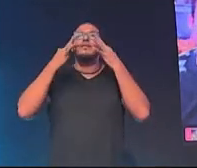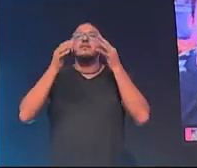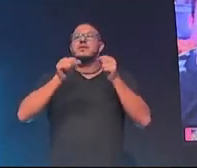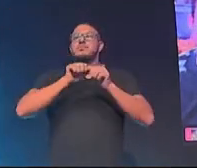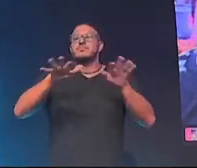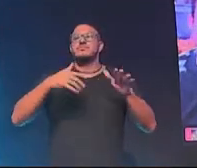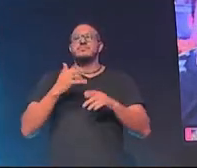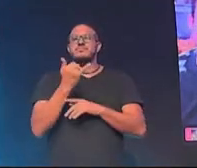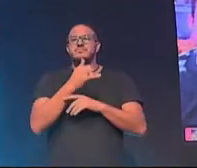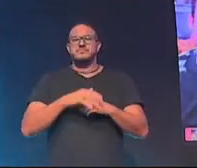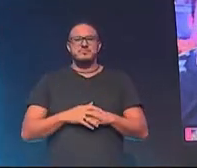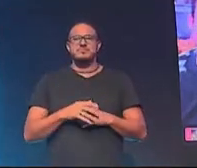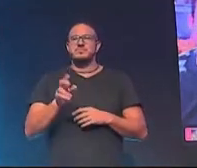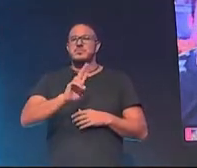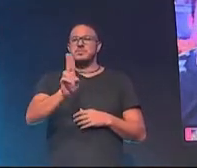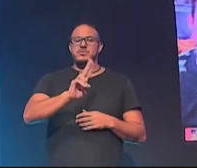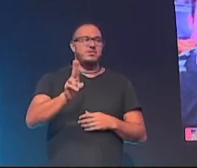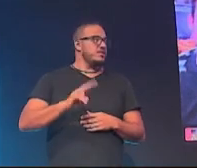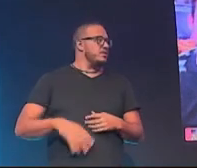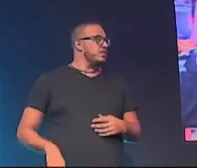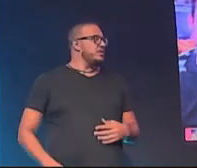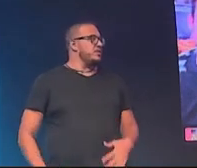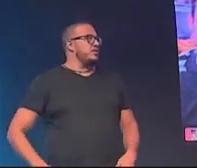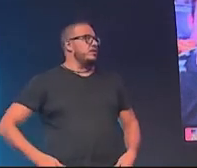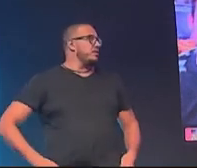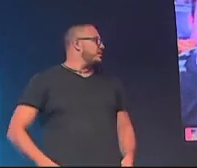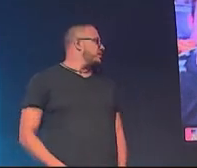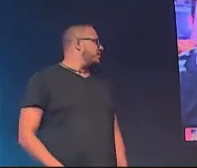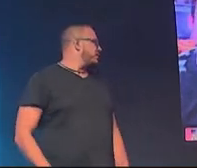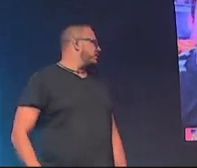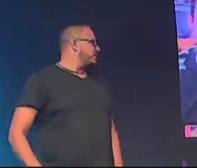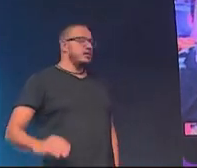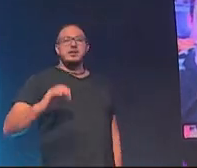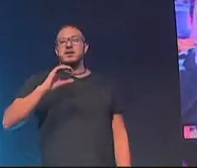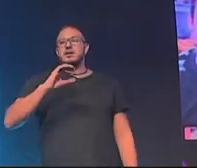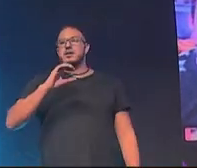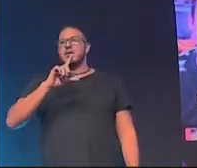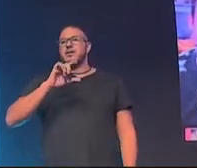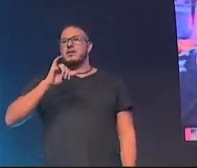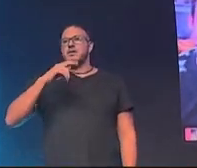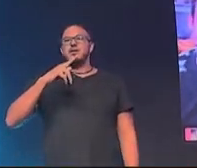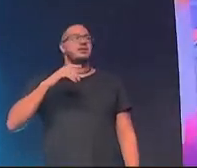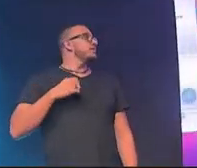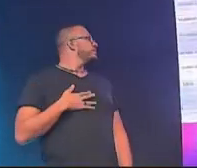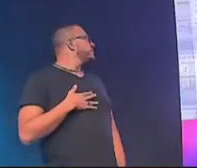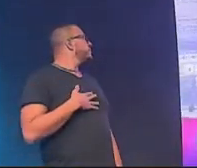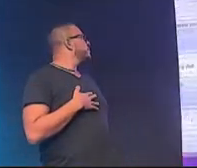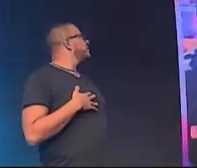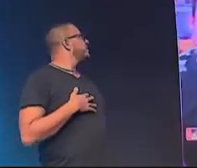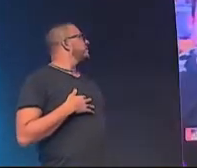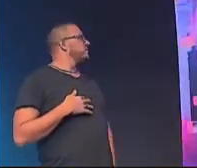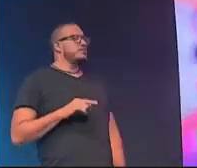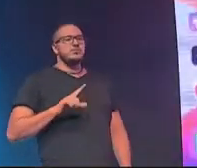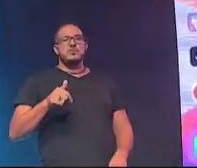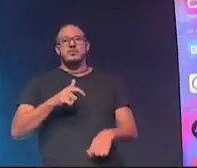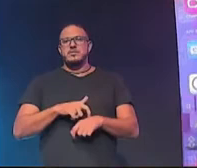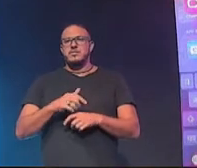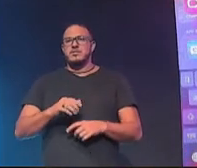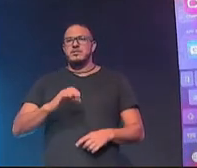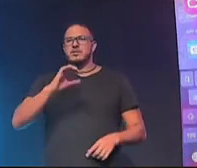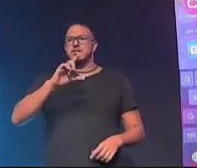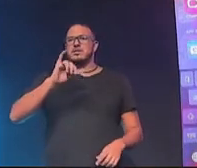ouvir. O nome do aplicativo é Clipomatic, para quem não conhece. Eu vou salvar depois aqui o vídeo.